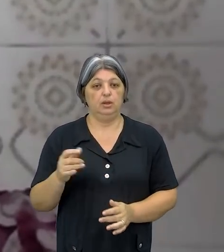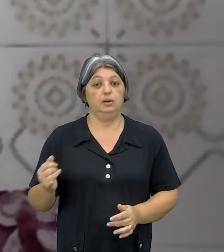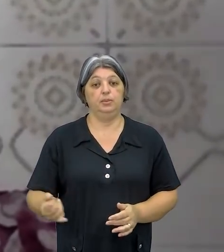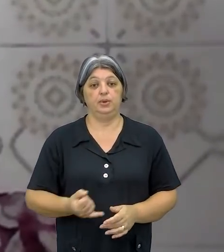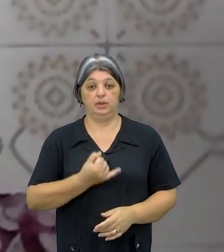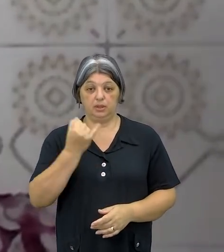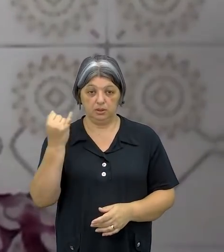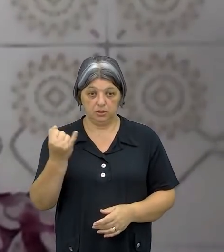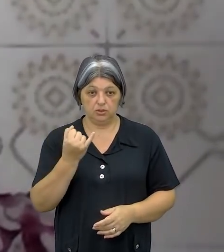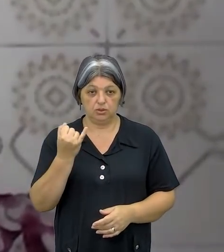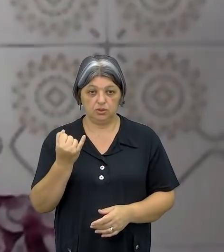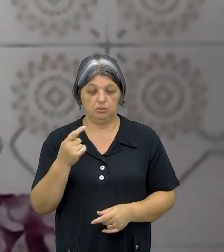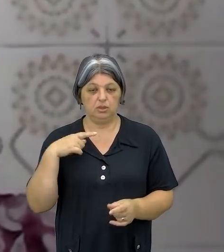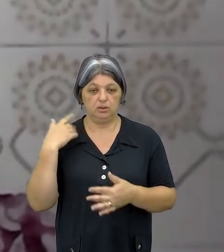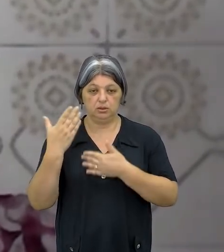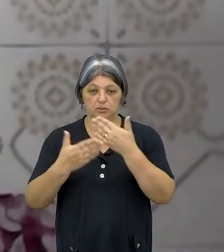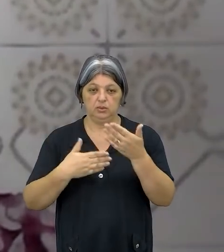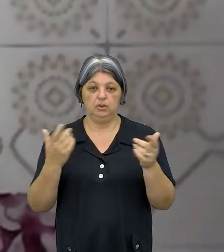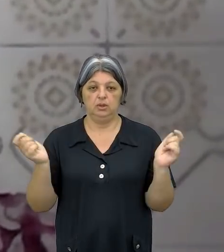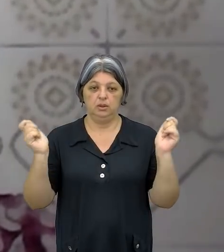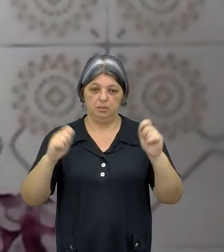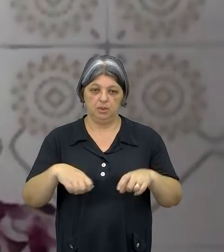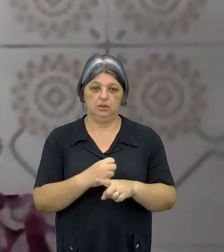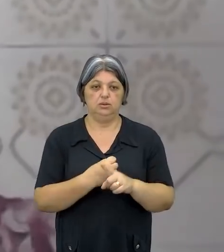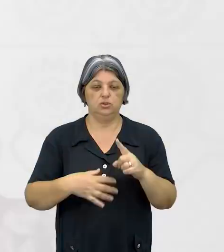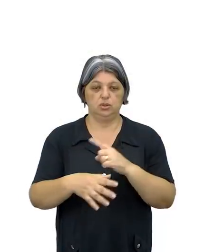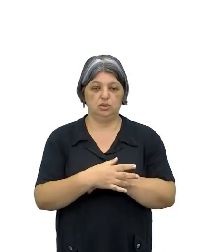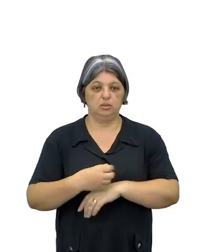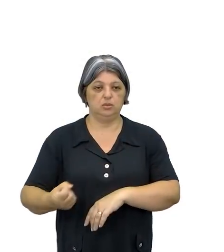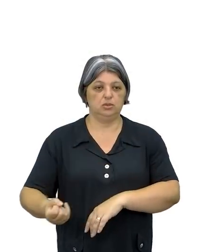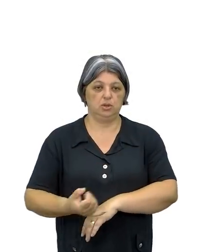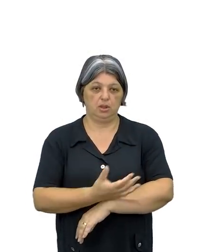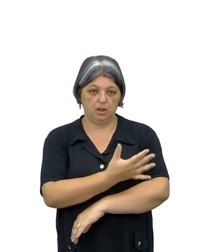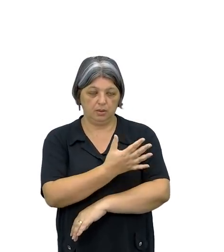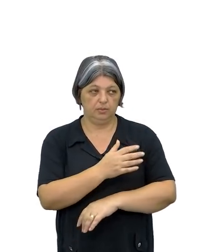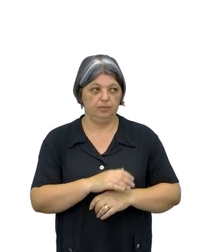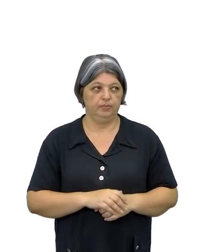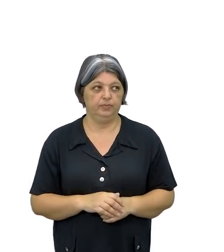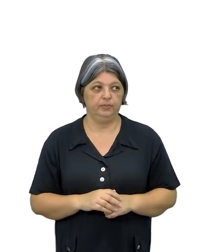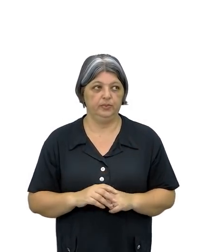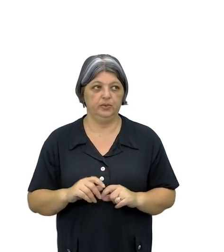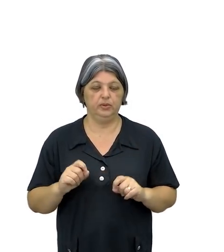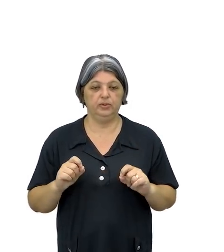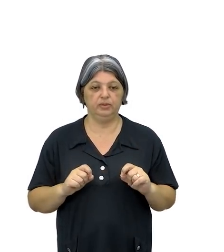para que eles desenvolvam as competências socioemocionais, né? Como eu falei aqui embaixo,